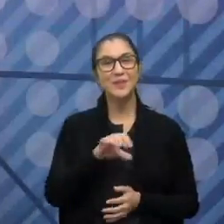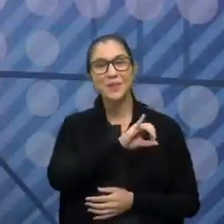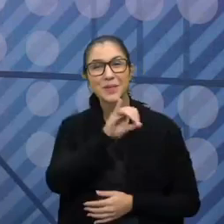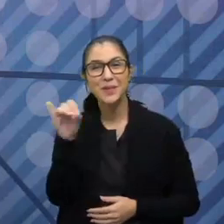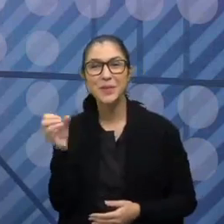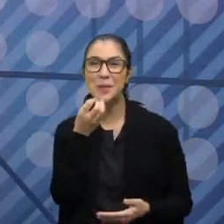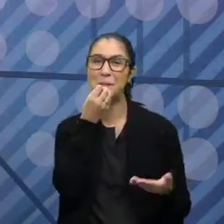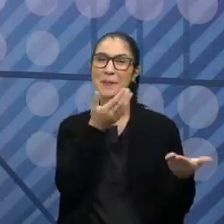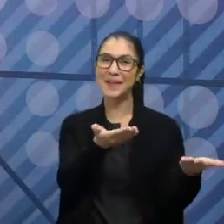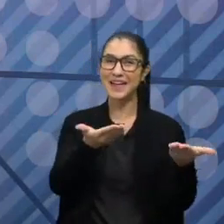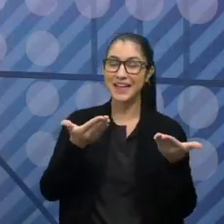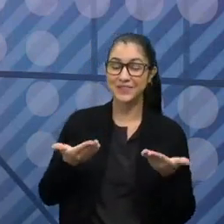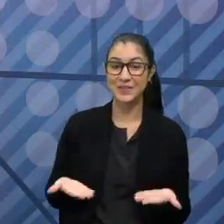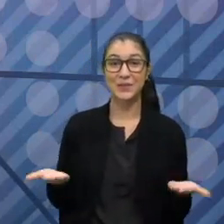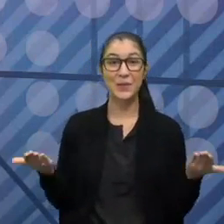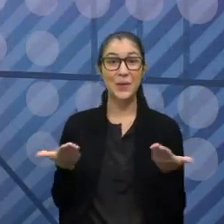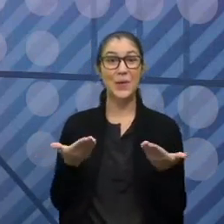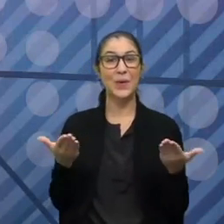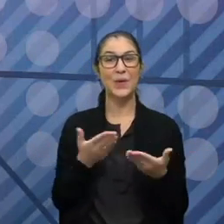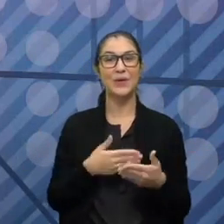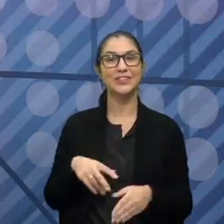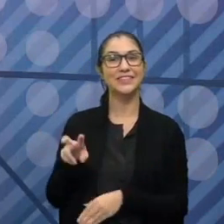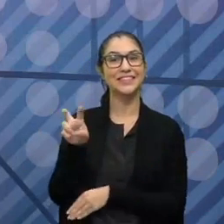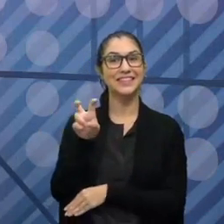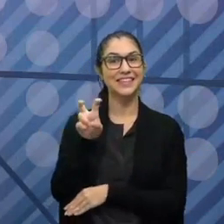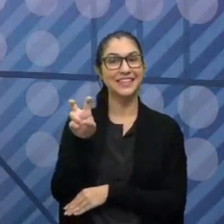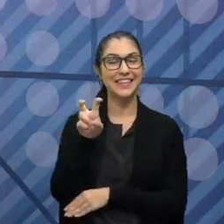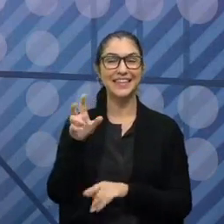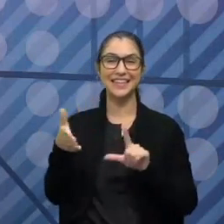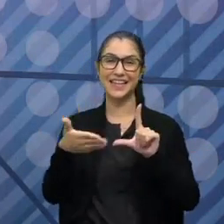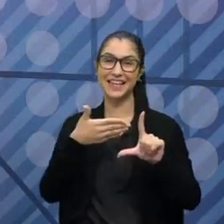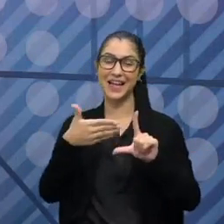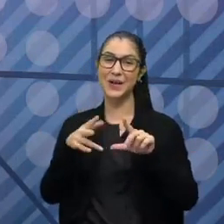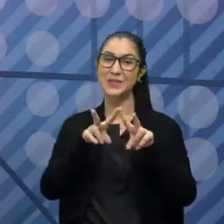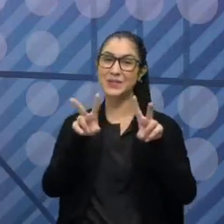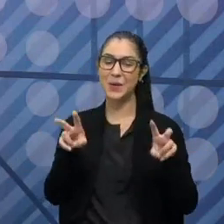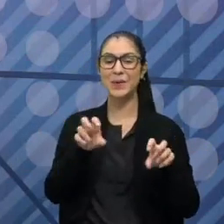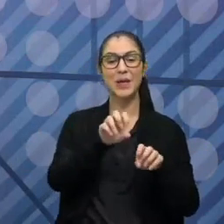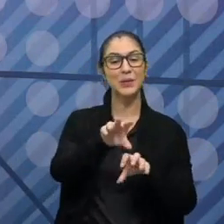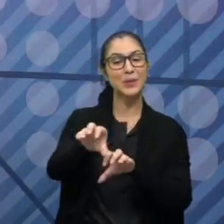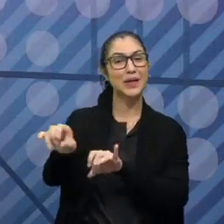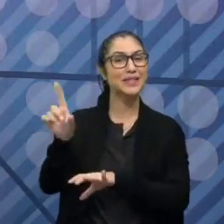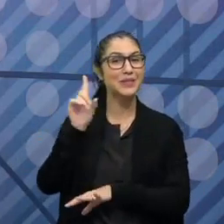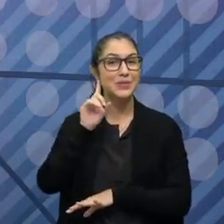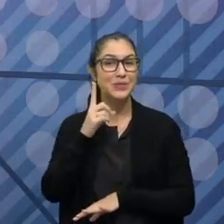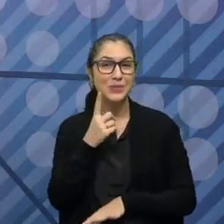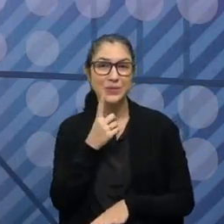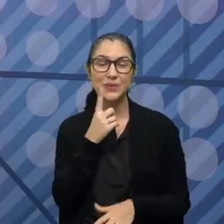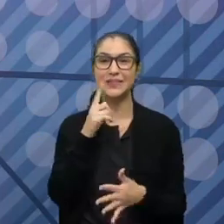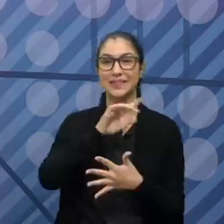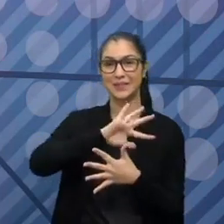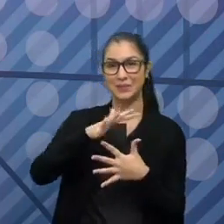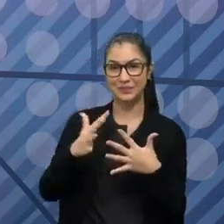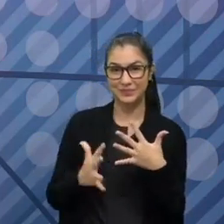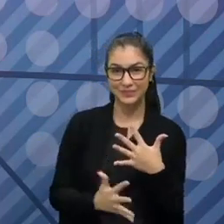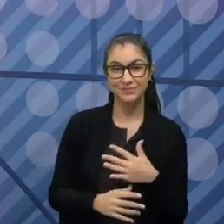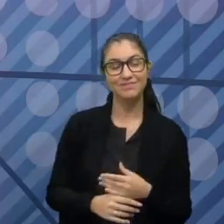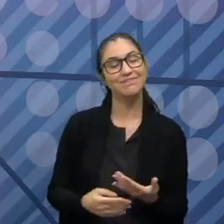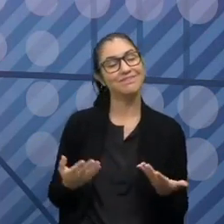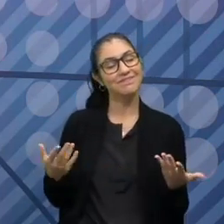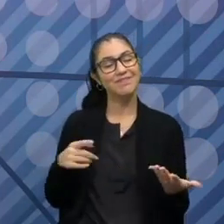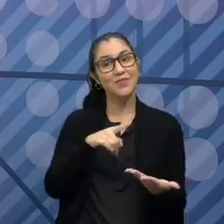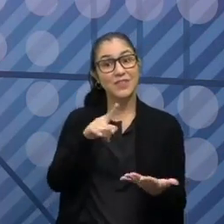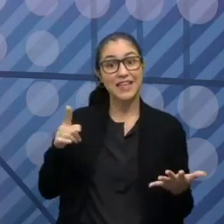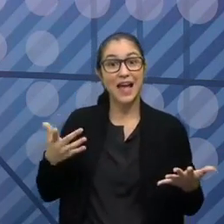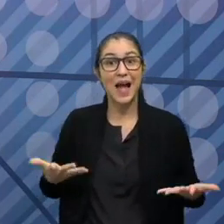Olá, sejam bem-vindos. Essa é a nossa quinta teleaula sobre educação de surdos, língua brasileira de sinais. Eu espero que vocês